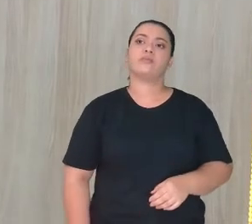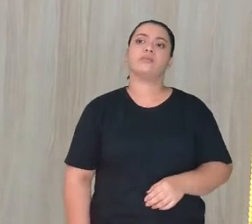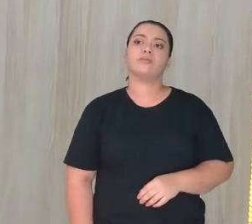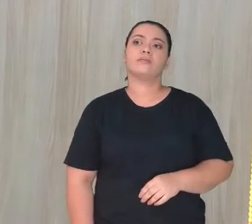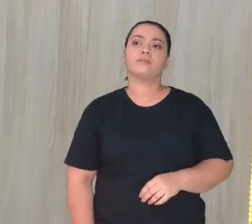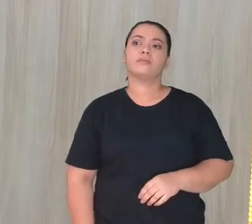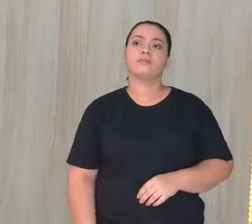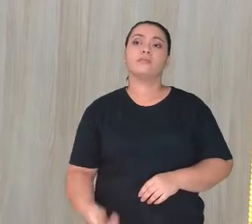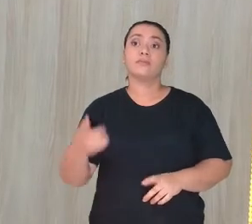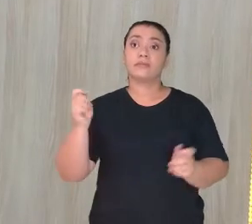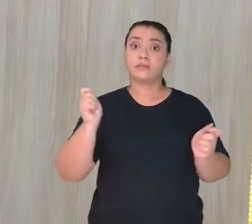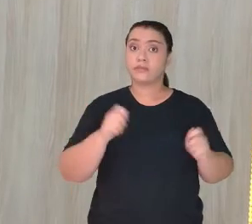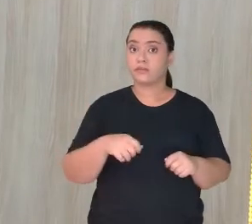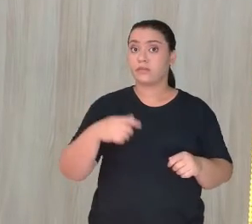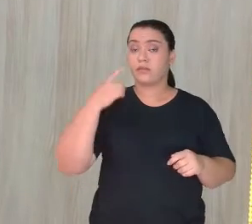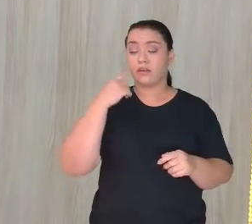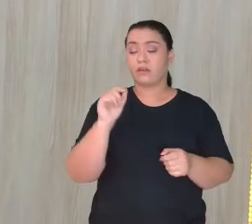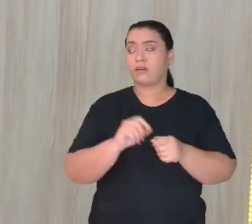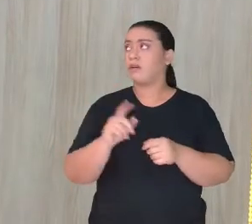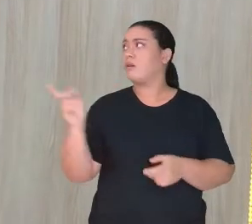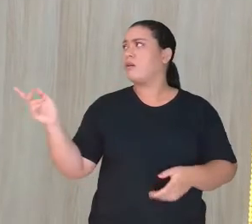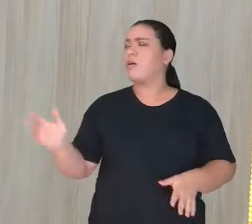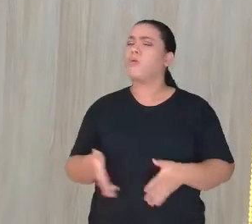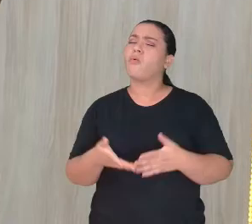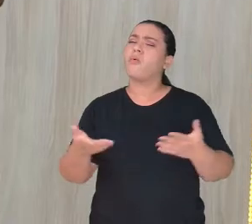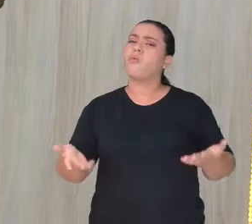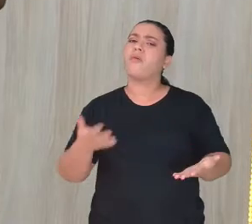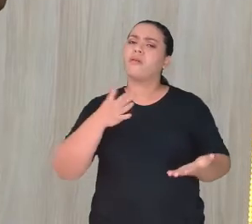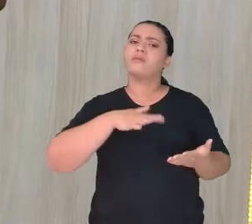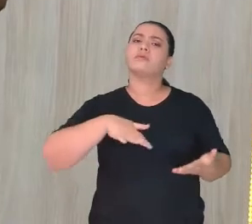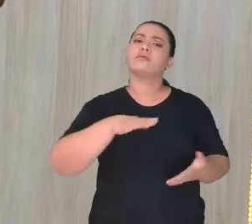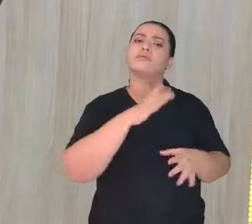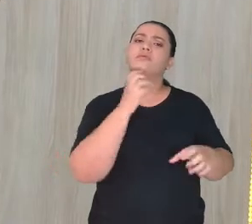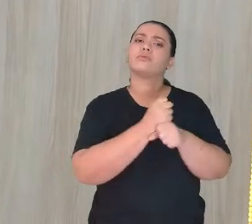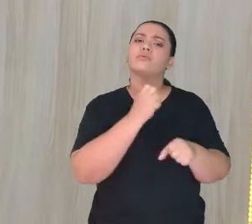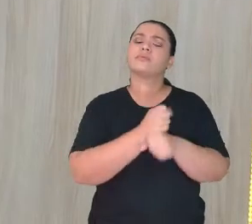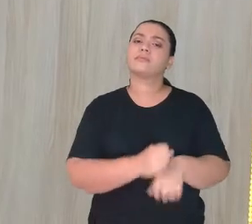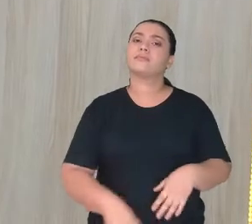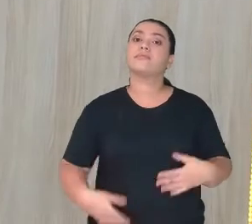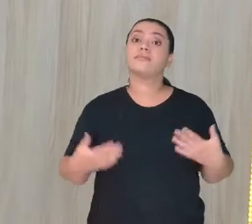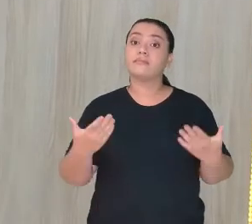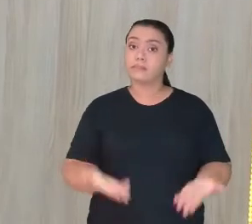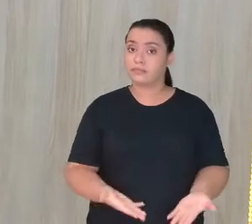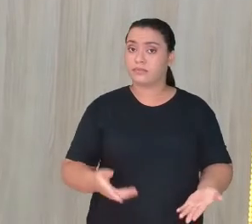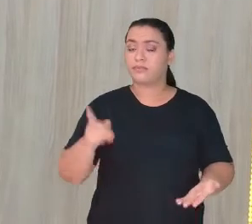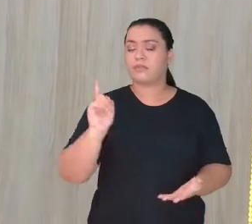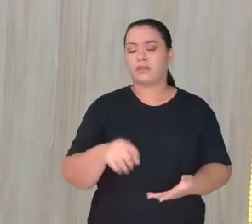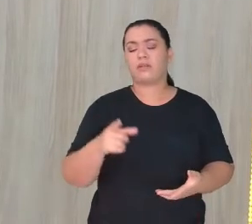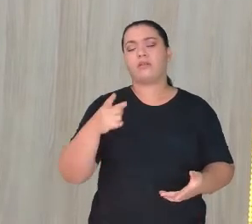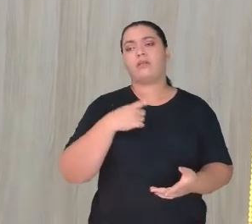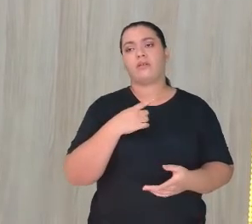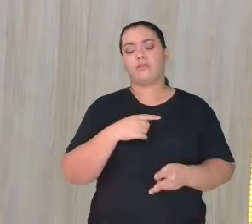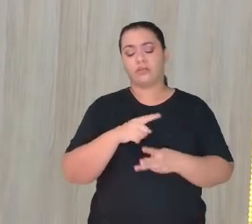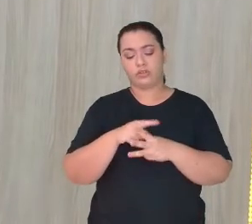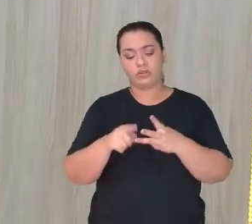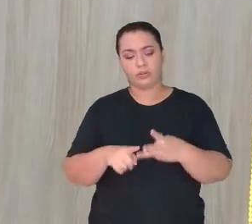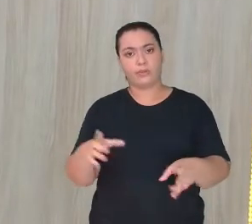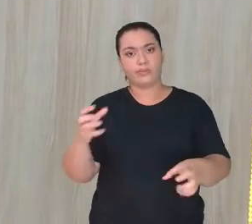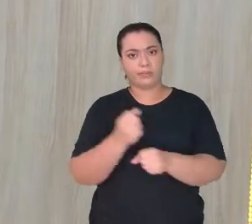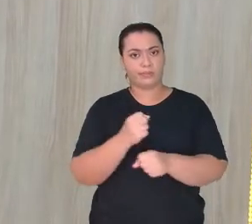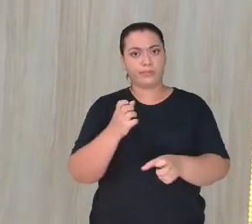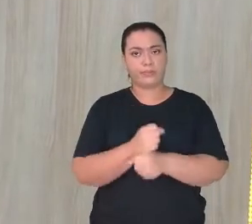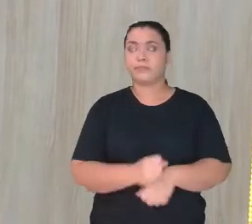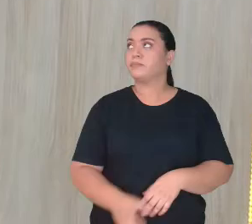isso, olha, qual a medida da área da região total? Total aí. Total, eu vou juntar as três áreas, e